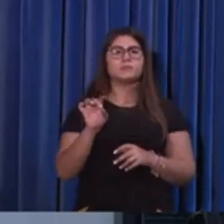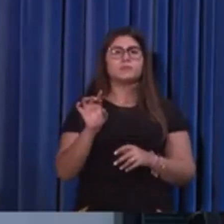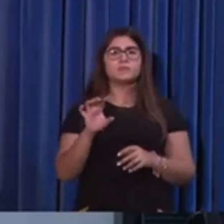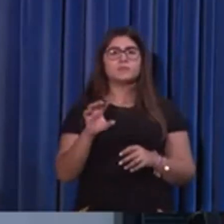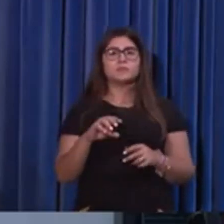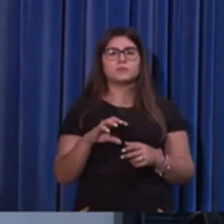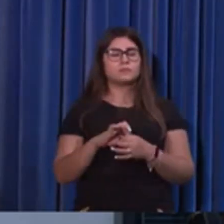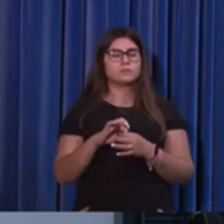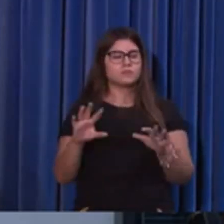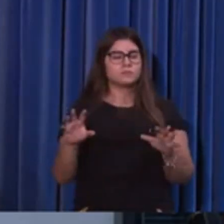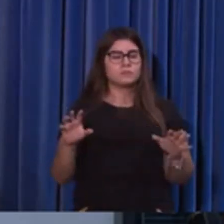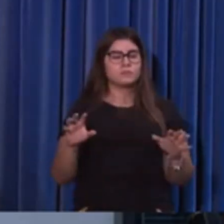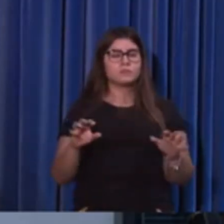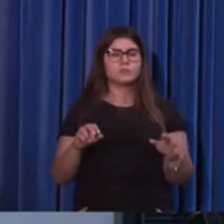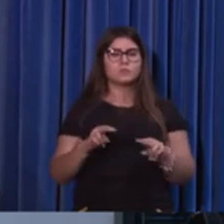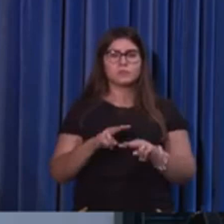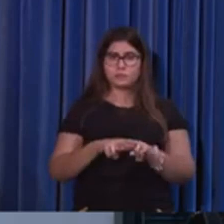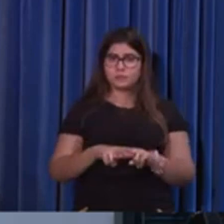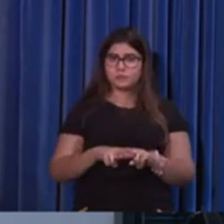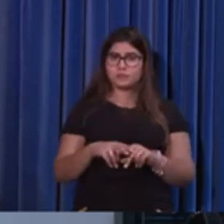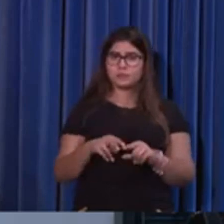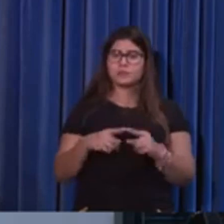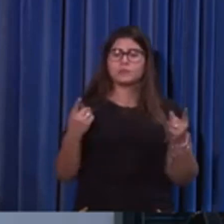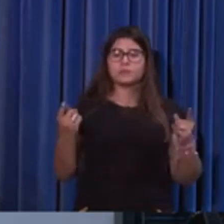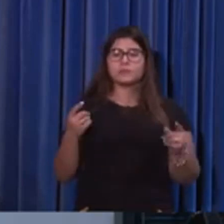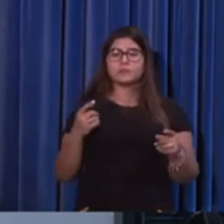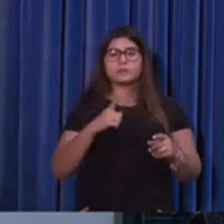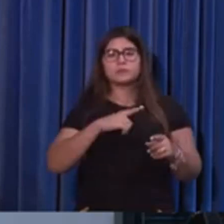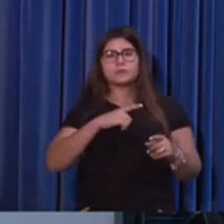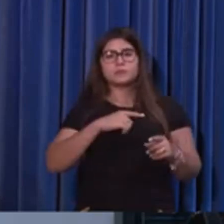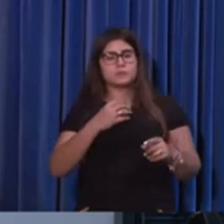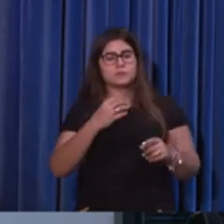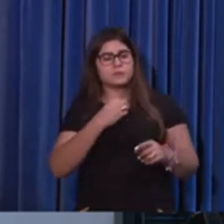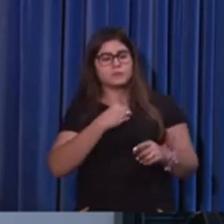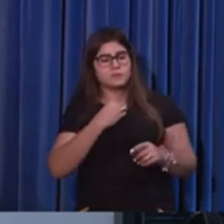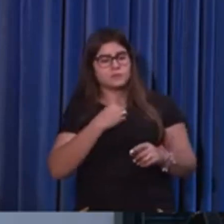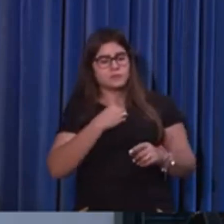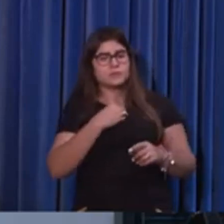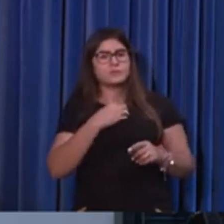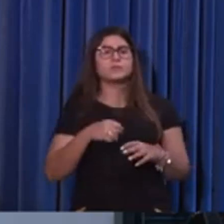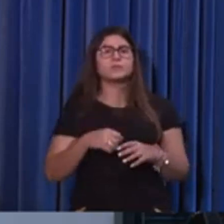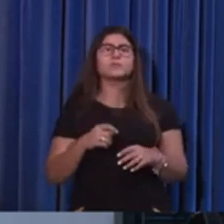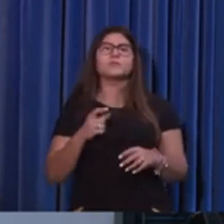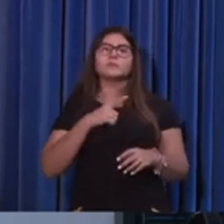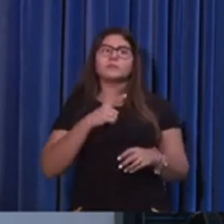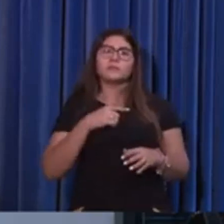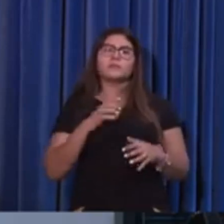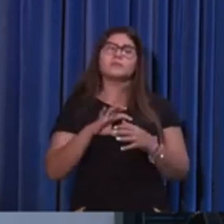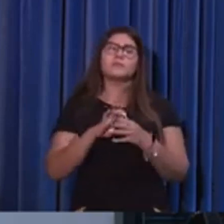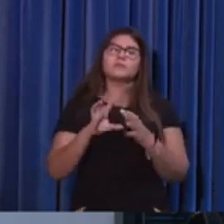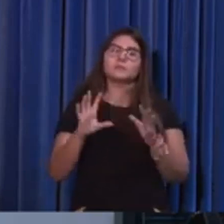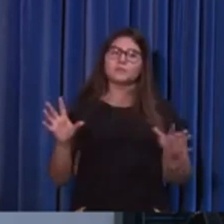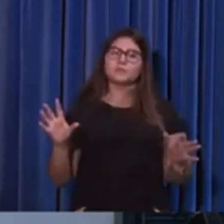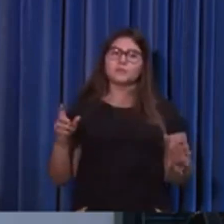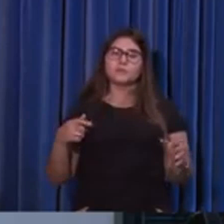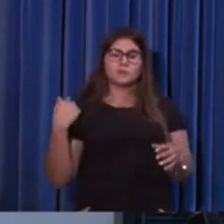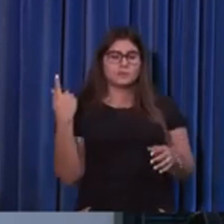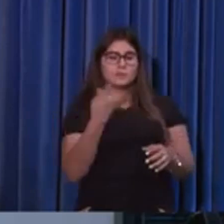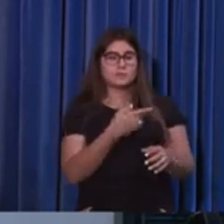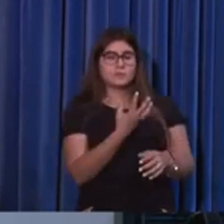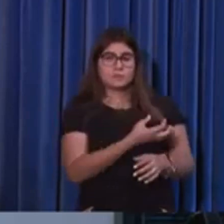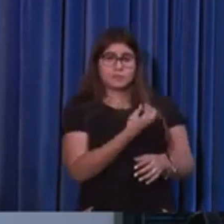também dos cárceres apertados do pecado. Houve libertação. As nossas vidas